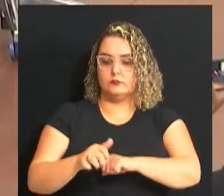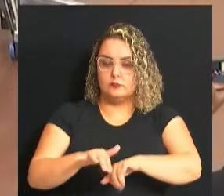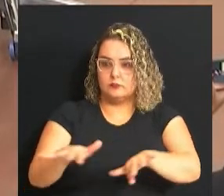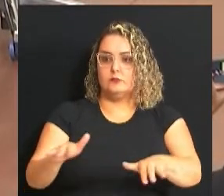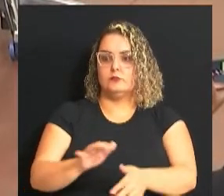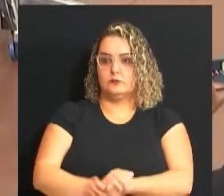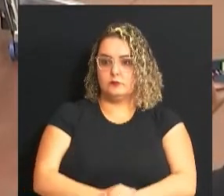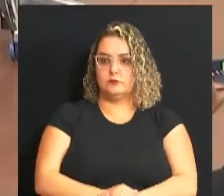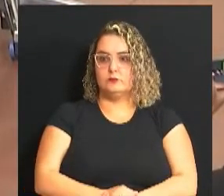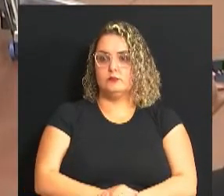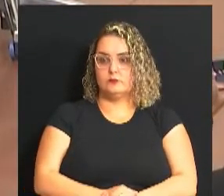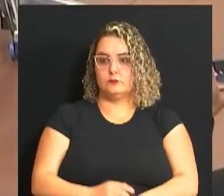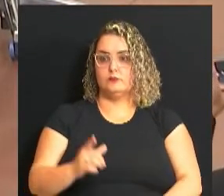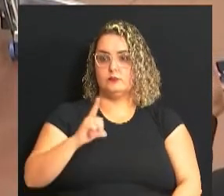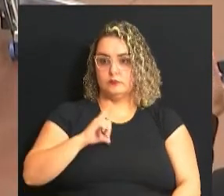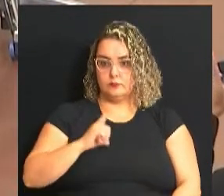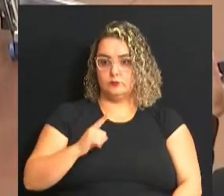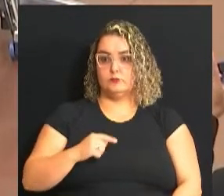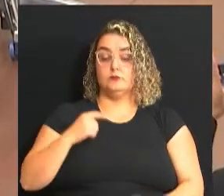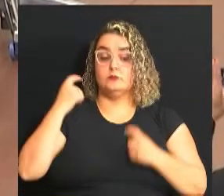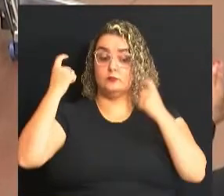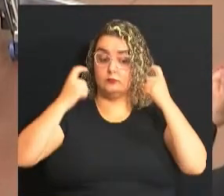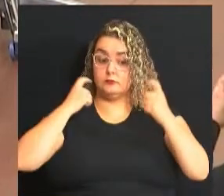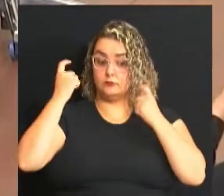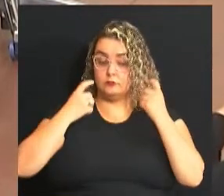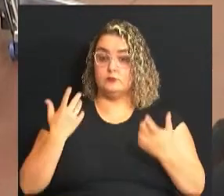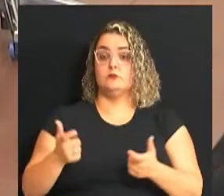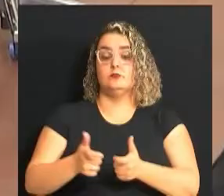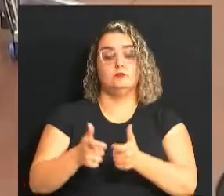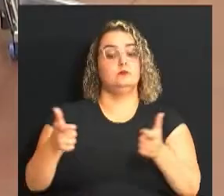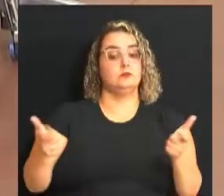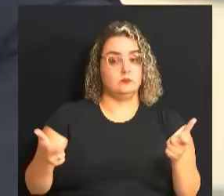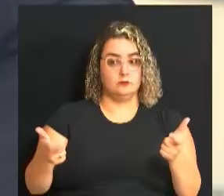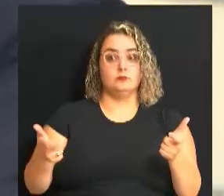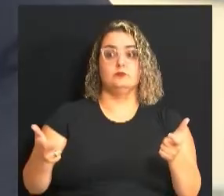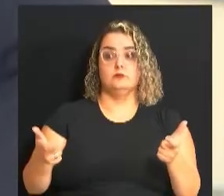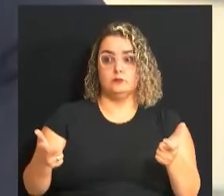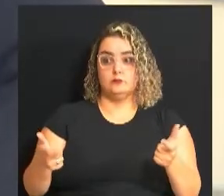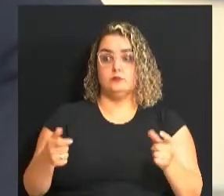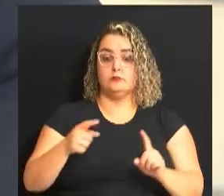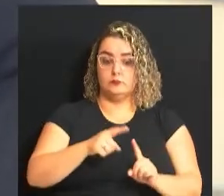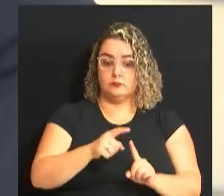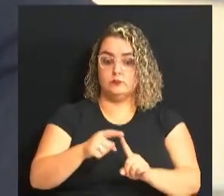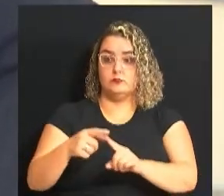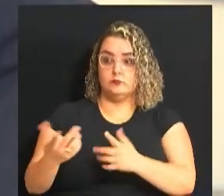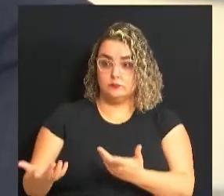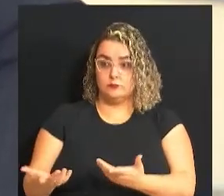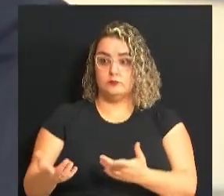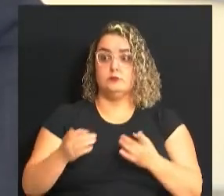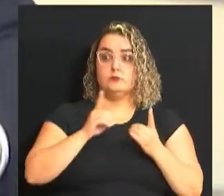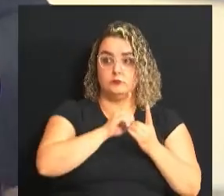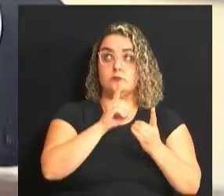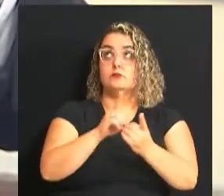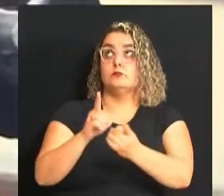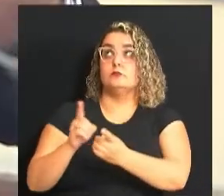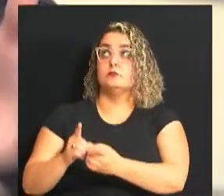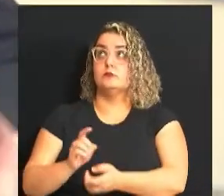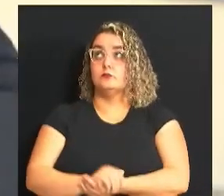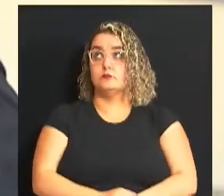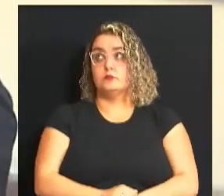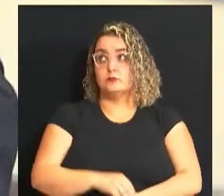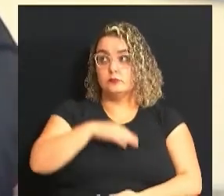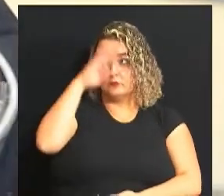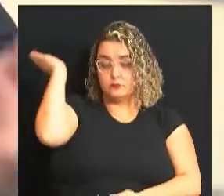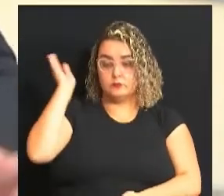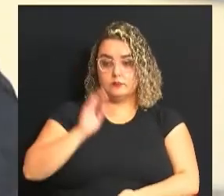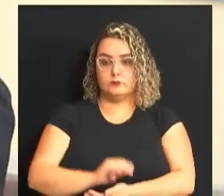inclusive havia uma grande preocupação com o aumento dos casos, né, um aumento dos atendimentos, porque as pessoas